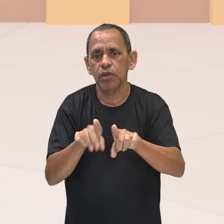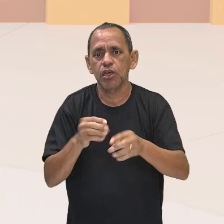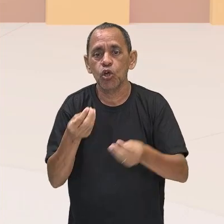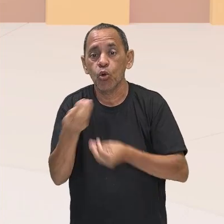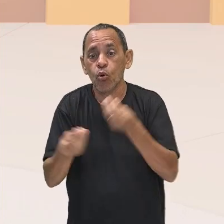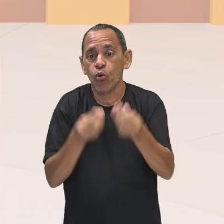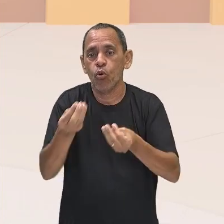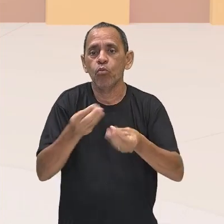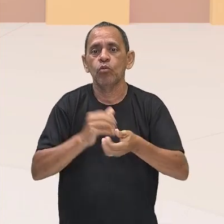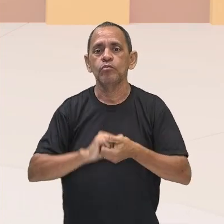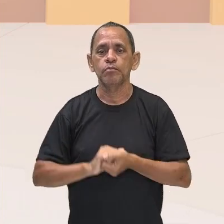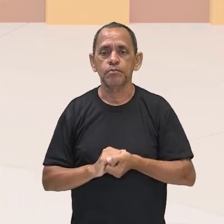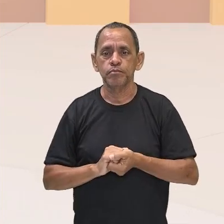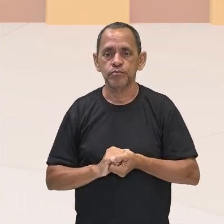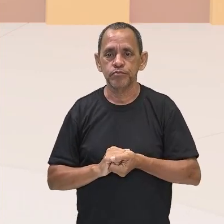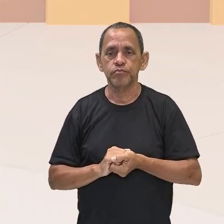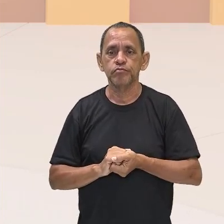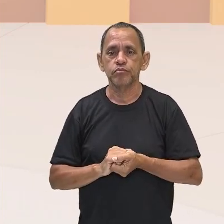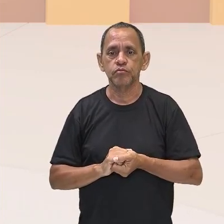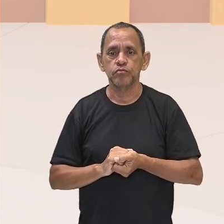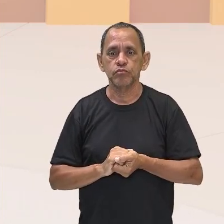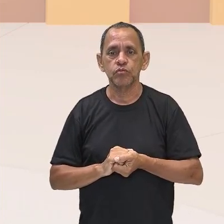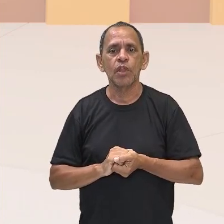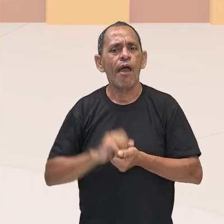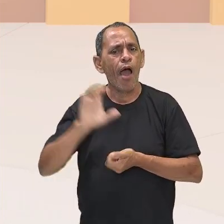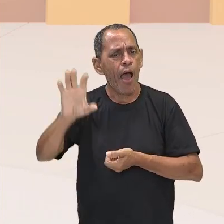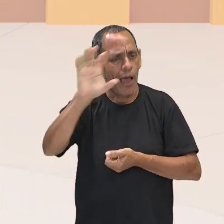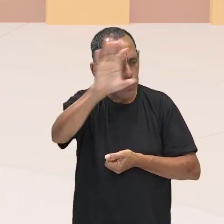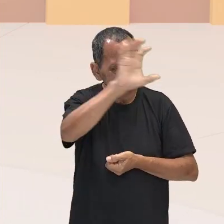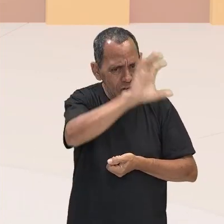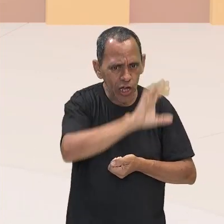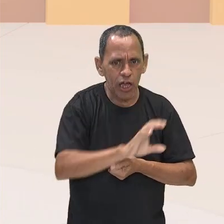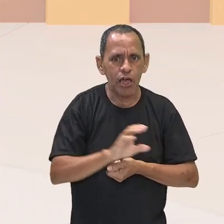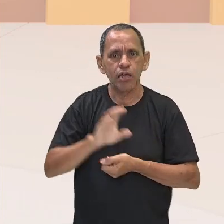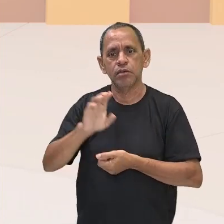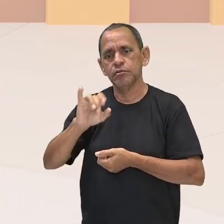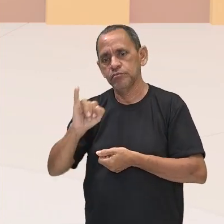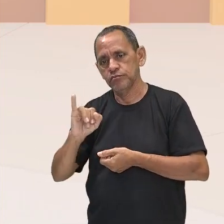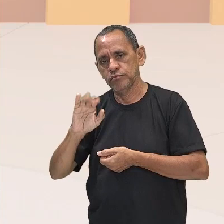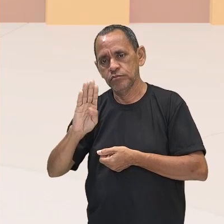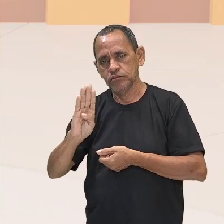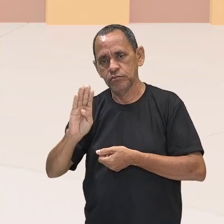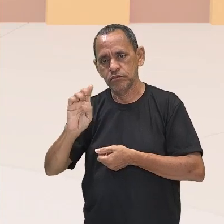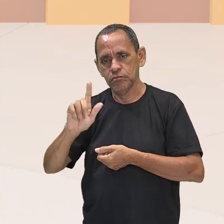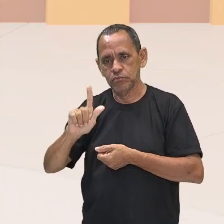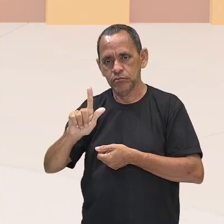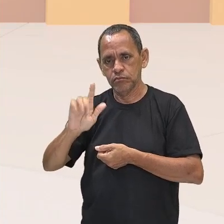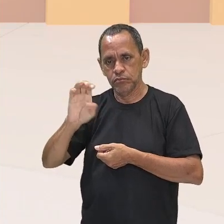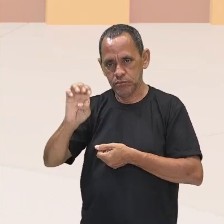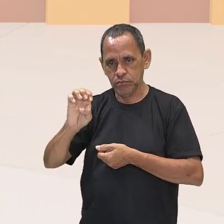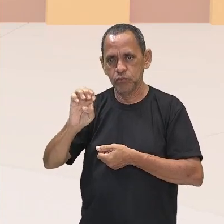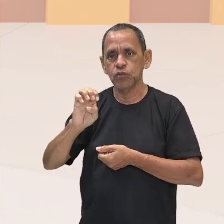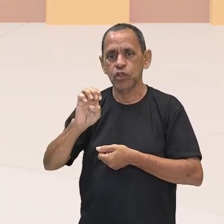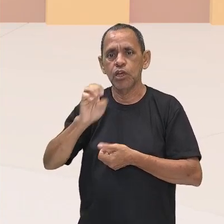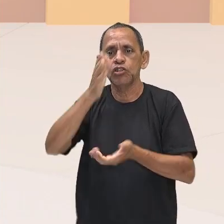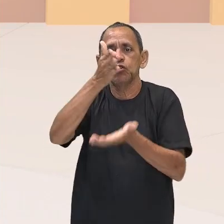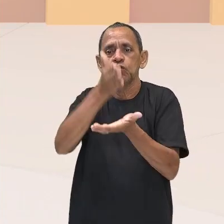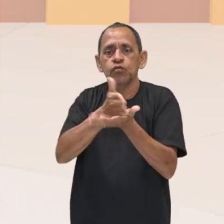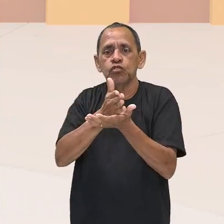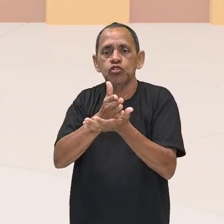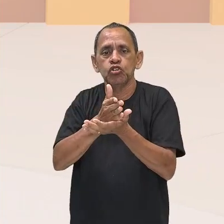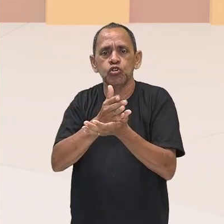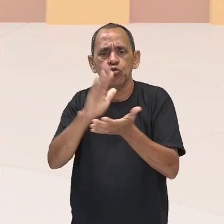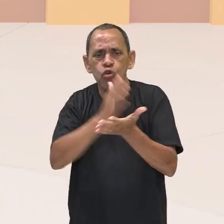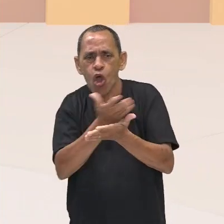utilizar agora a divisão, a regionalização do IBGE, que dividiu o nosso território, o nosso estado, em regiões